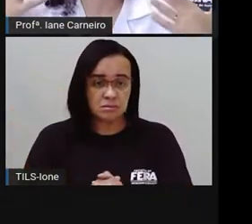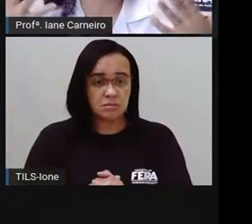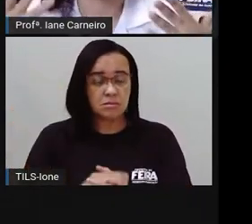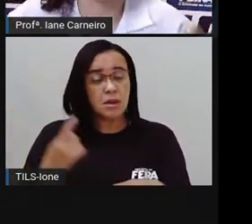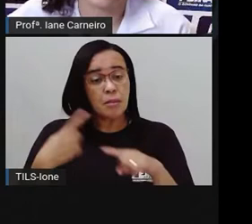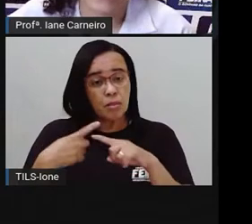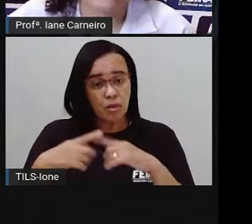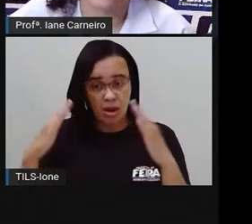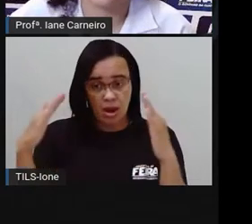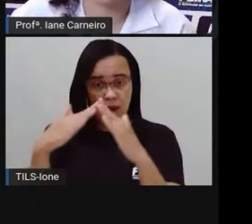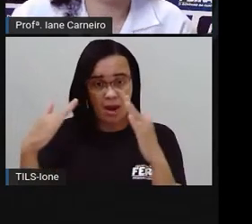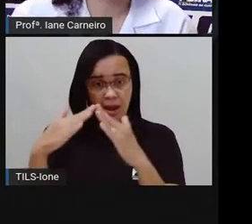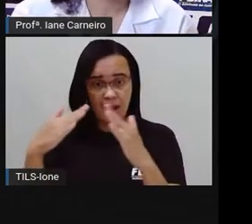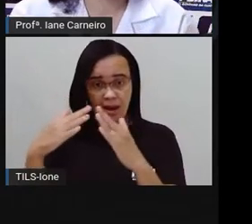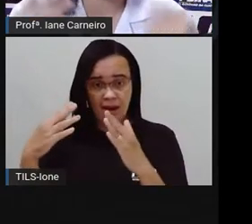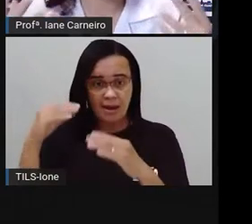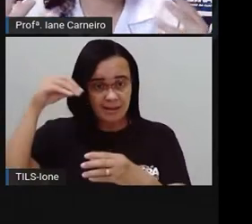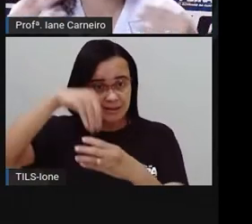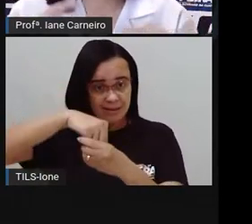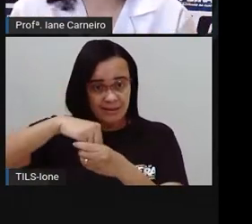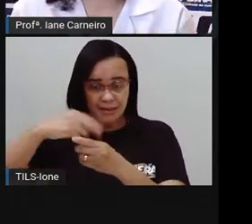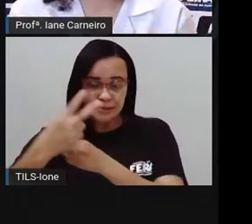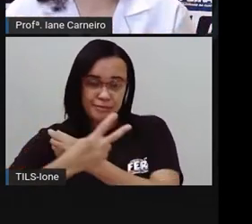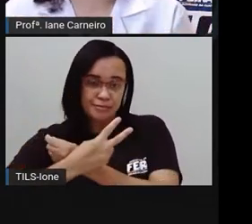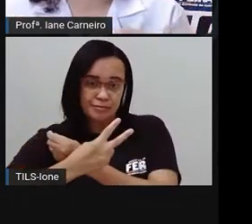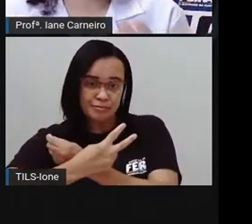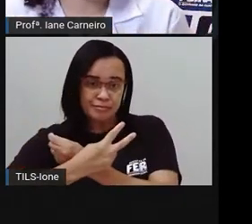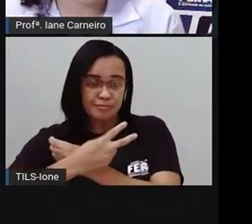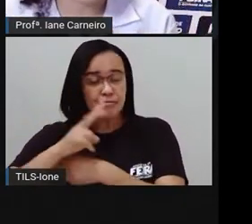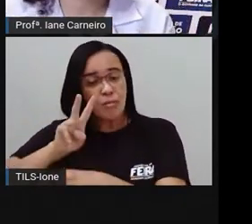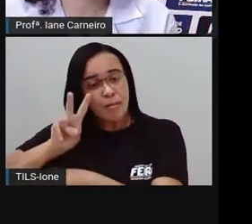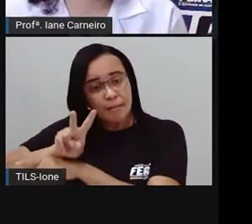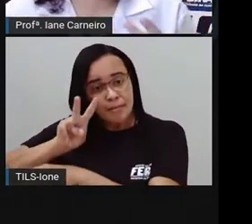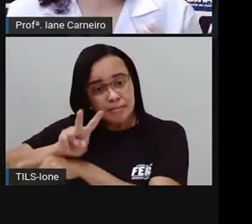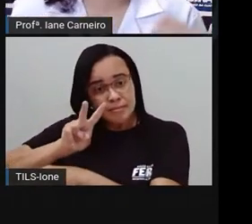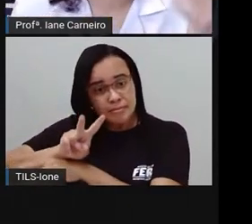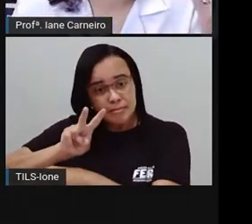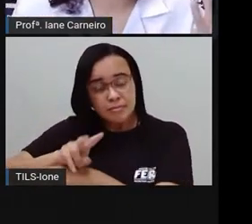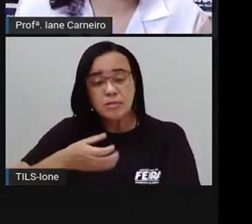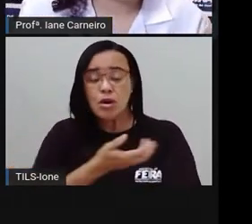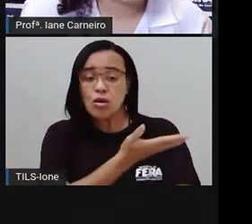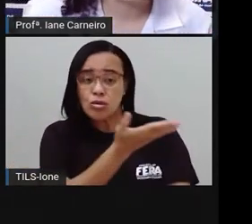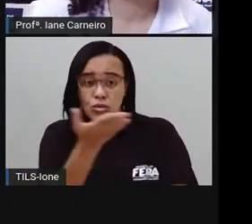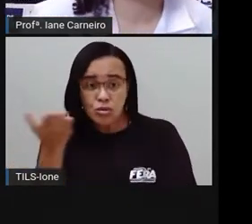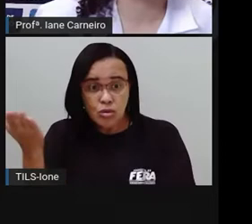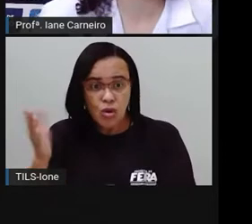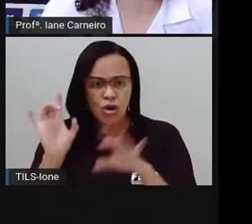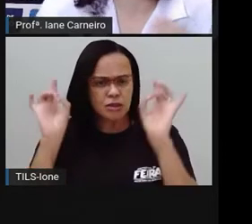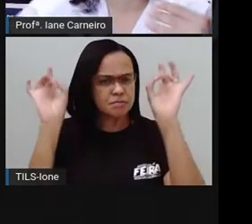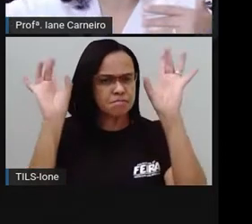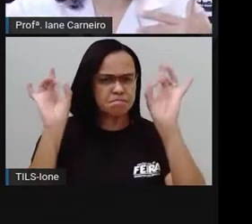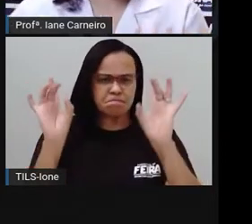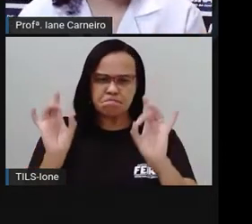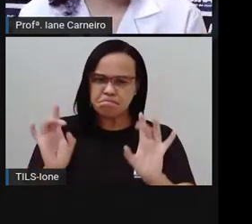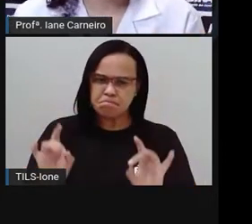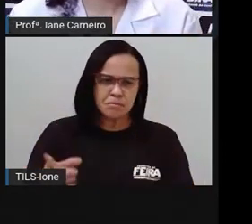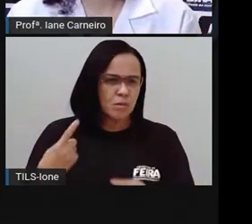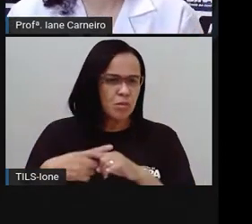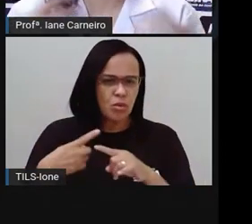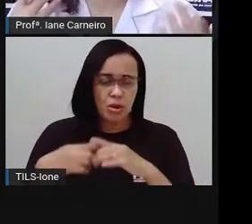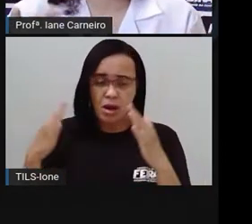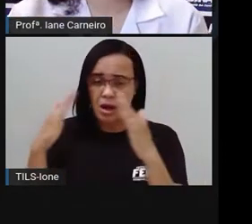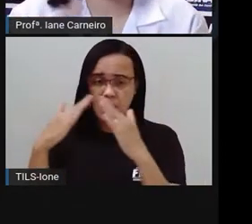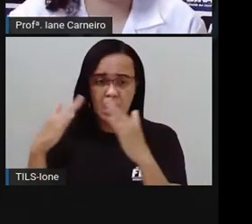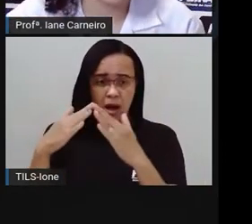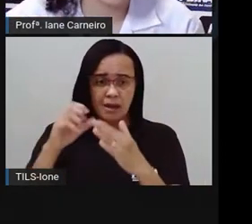isso, ela nos protege, né? E a gente tem o privilégio de morar aqui no Brasil, né? De morar aqui na Bahia,